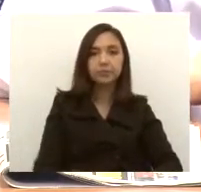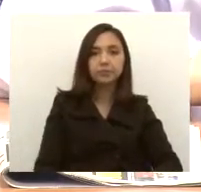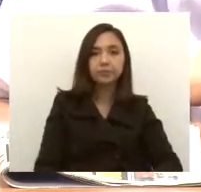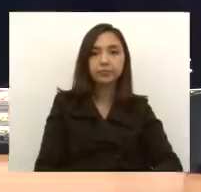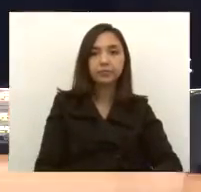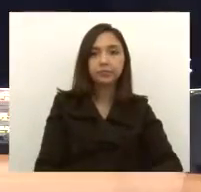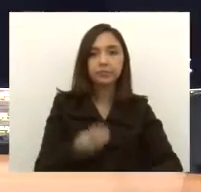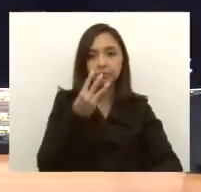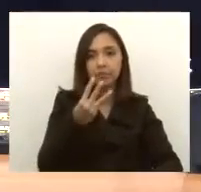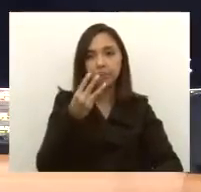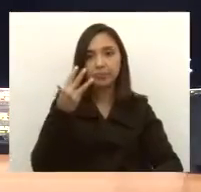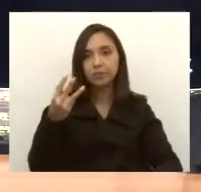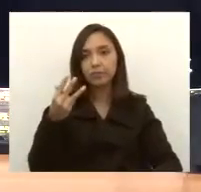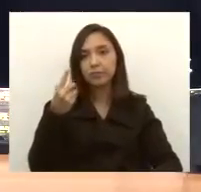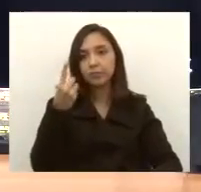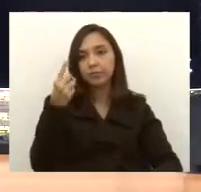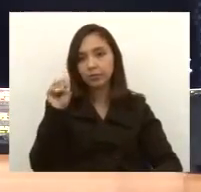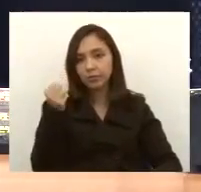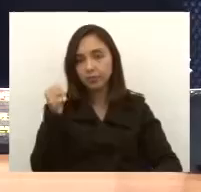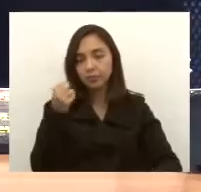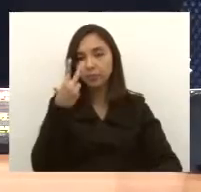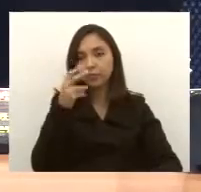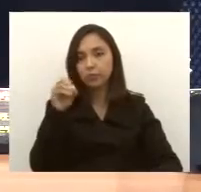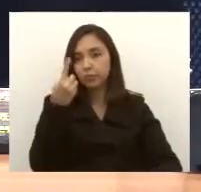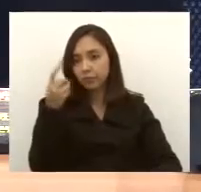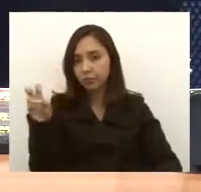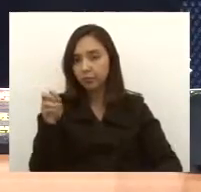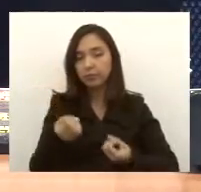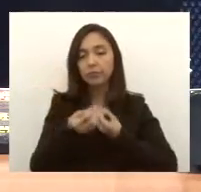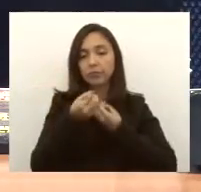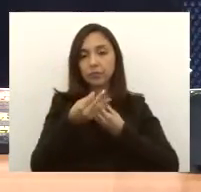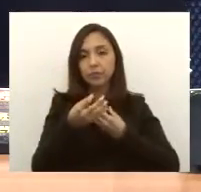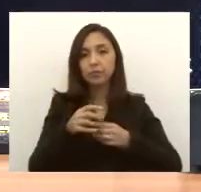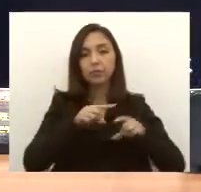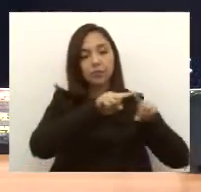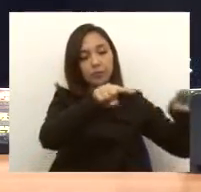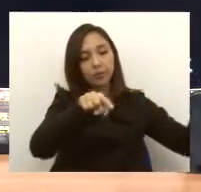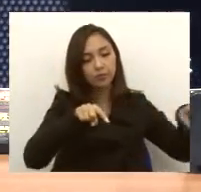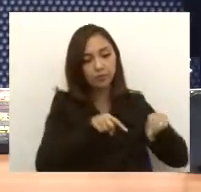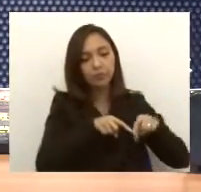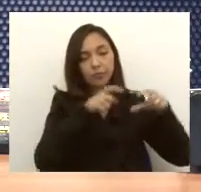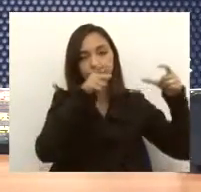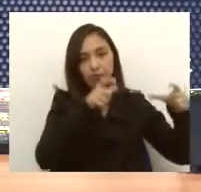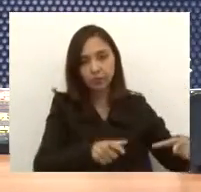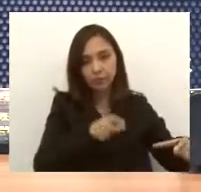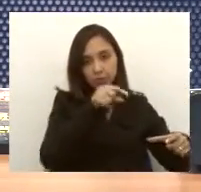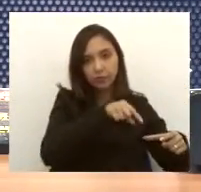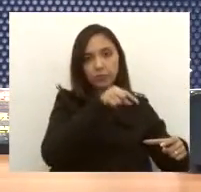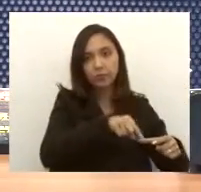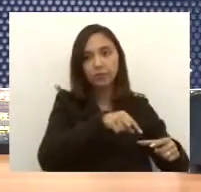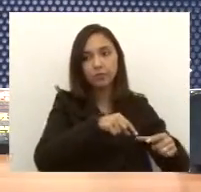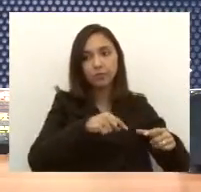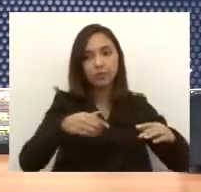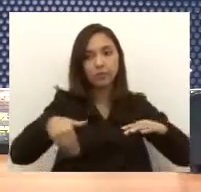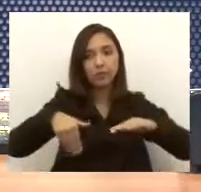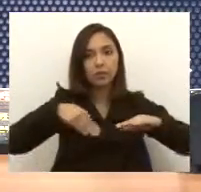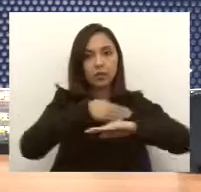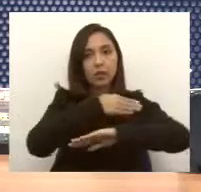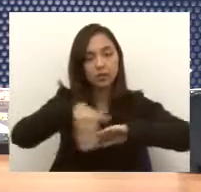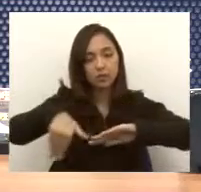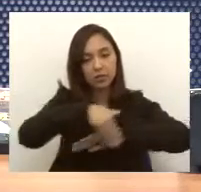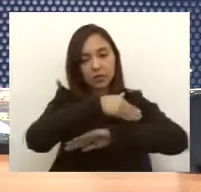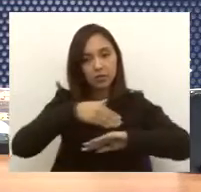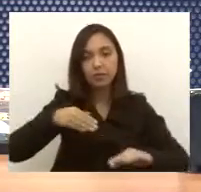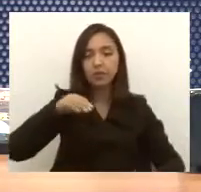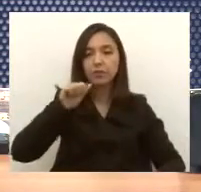votação do requerimento 3.318 de 2015. Informações referentes à área onde está localizada a Travessa Acapulco.